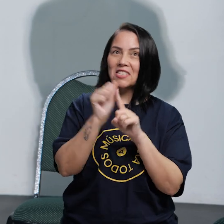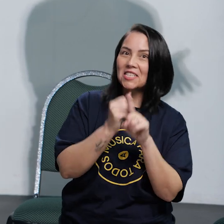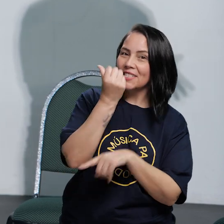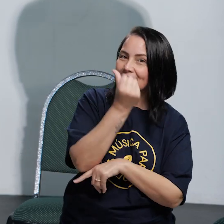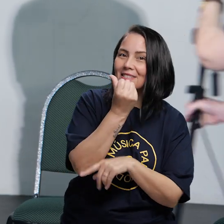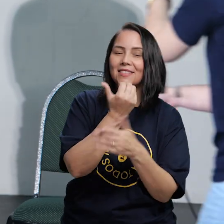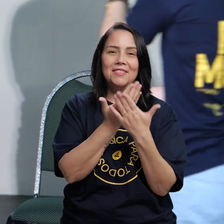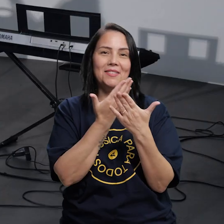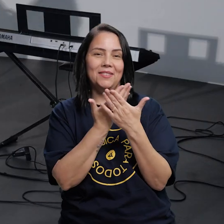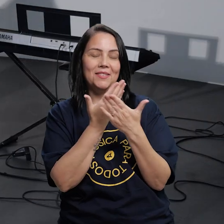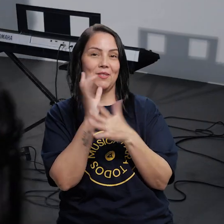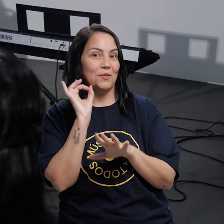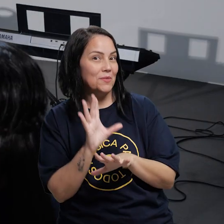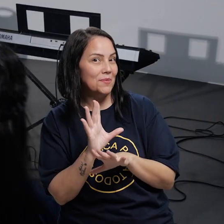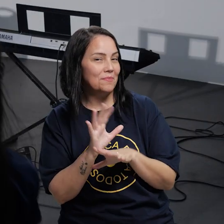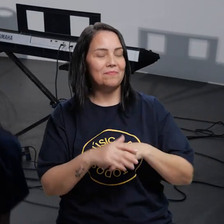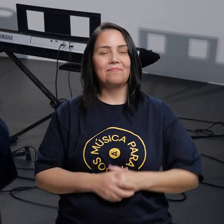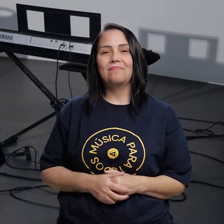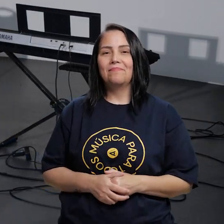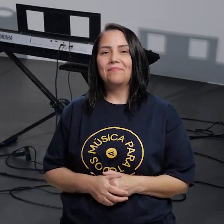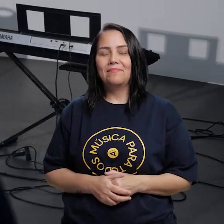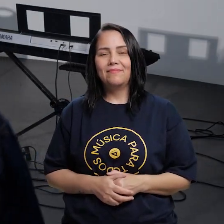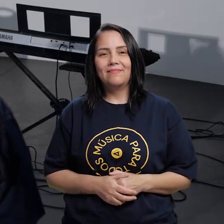de 6 meses de aula. Né? A